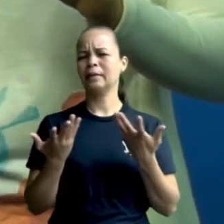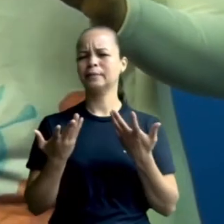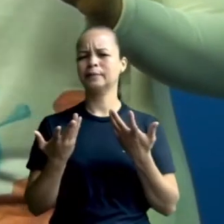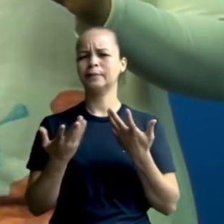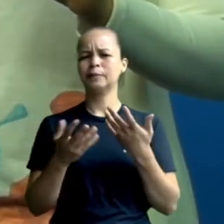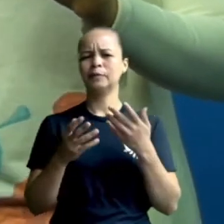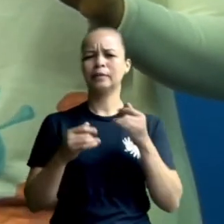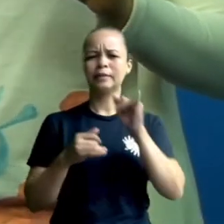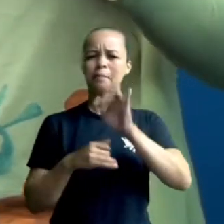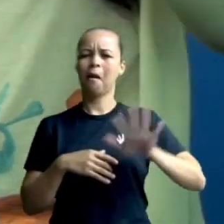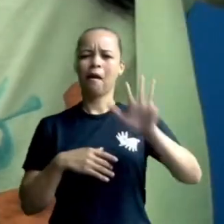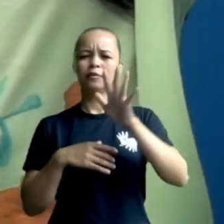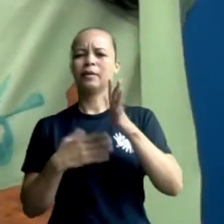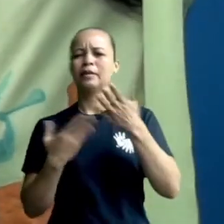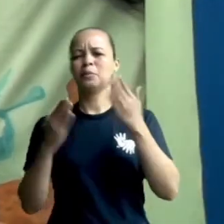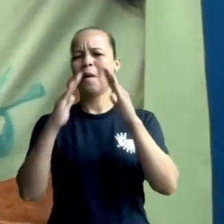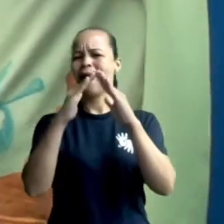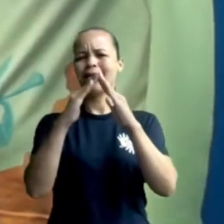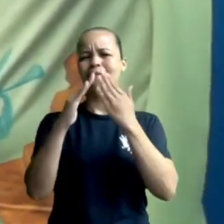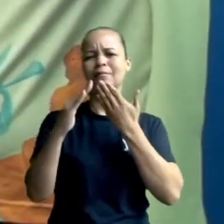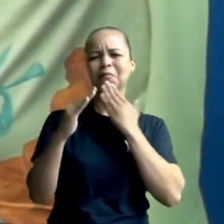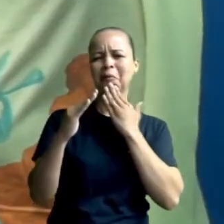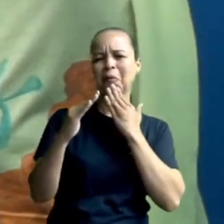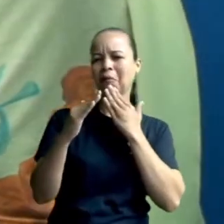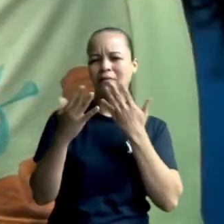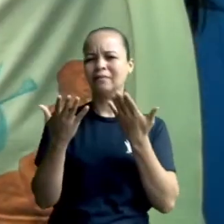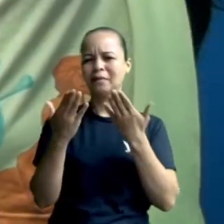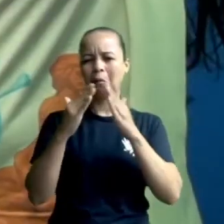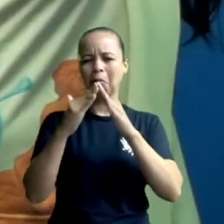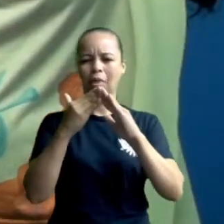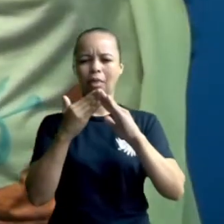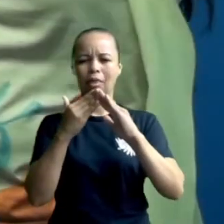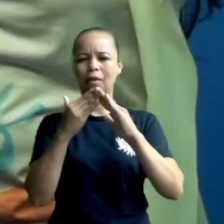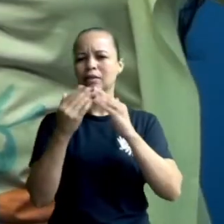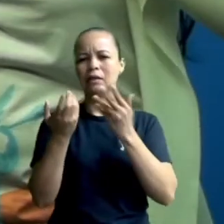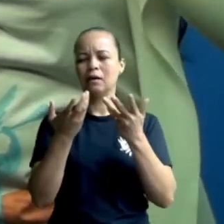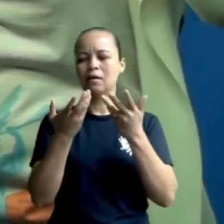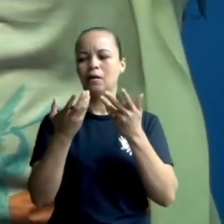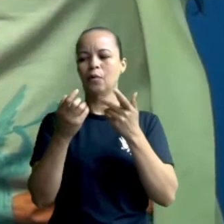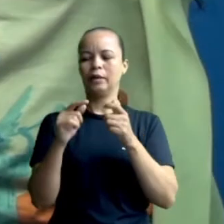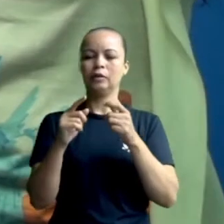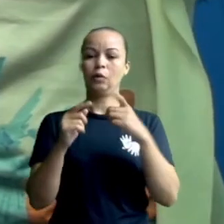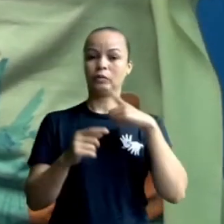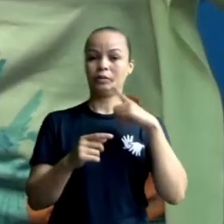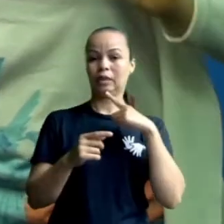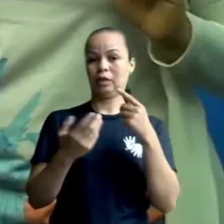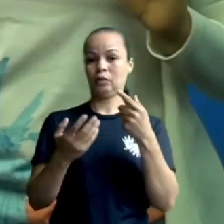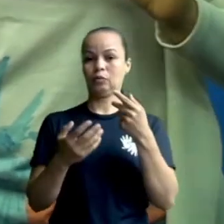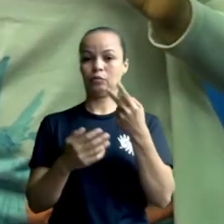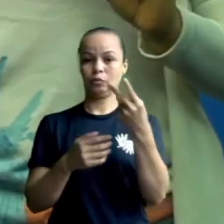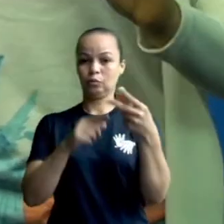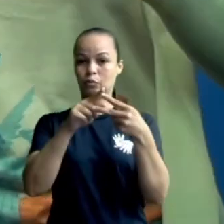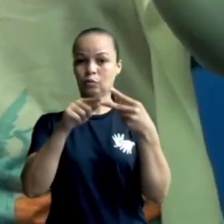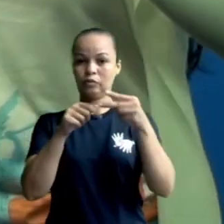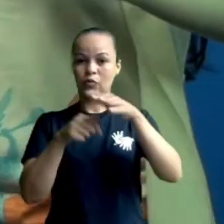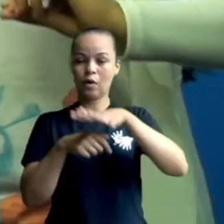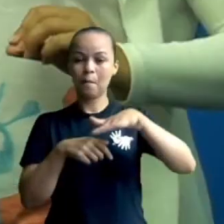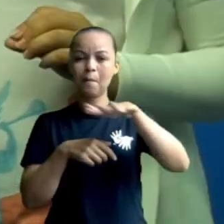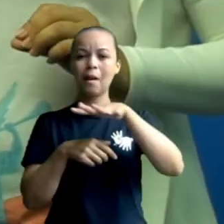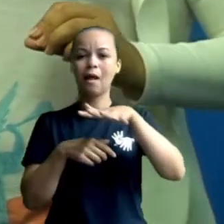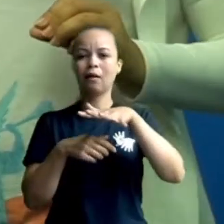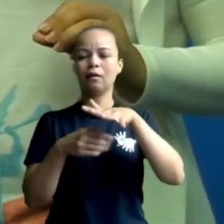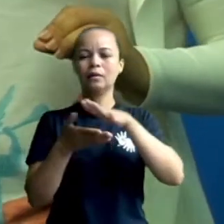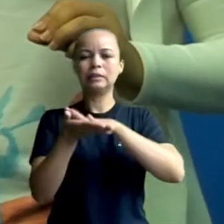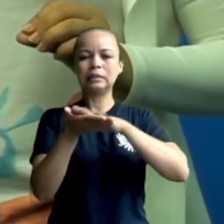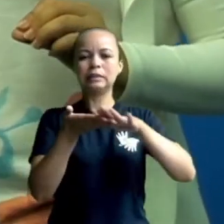torta, tá certo? Então, eu tenho aí duas figuras planas, gente. Duas figuras planas. Quais